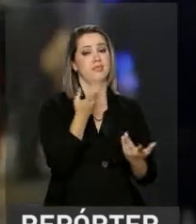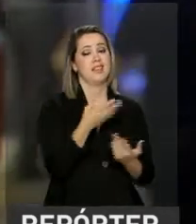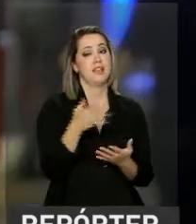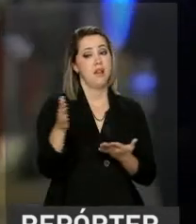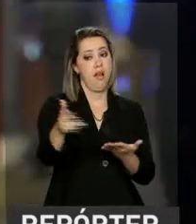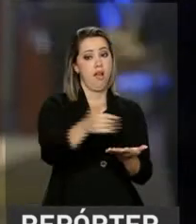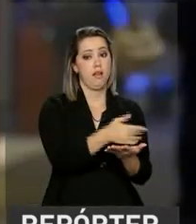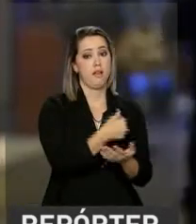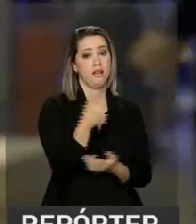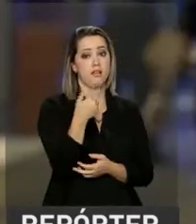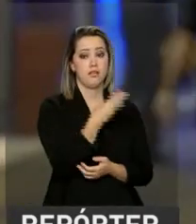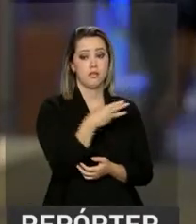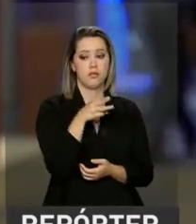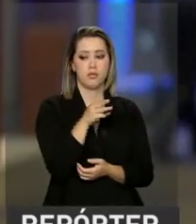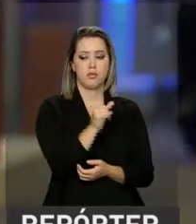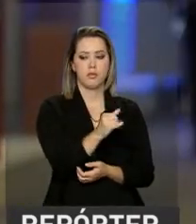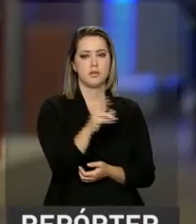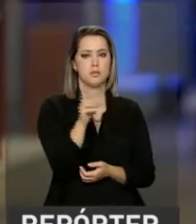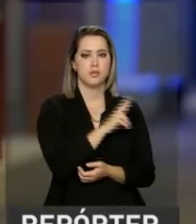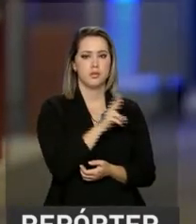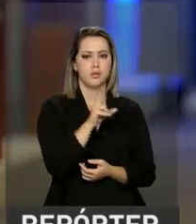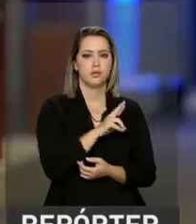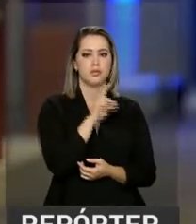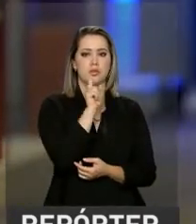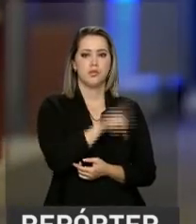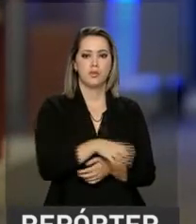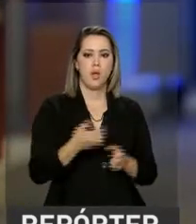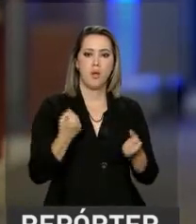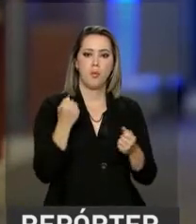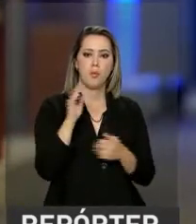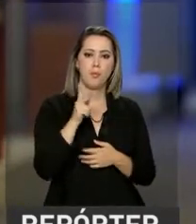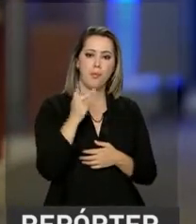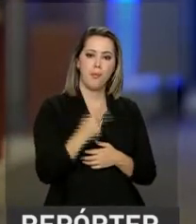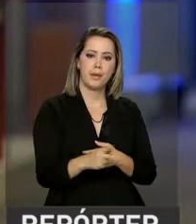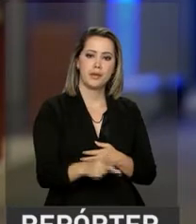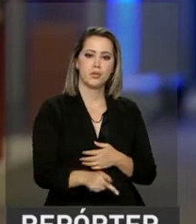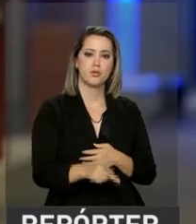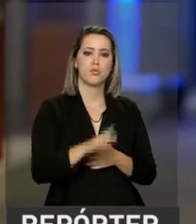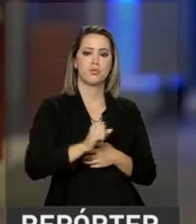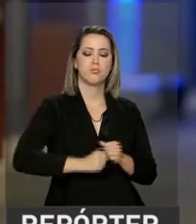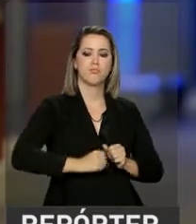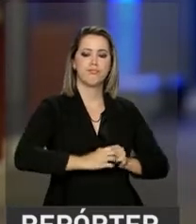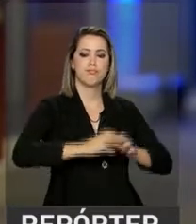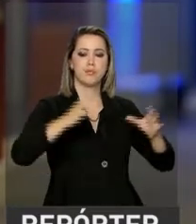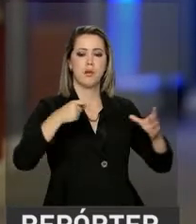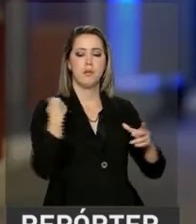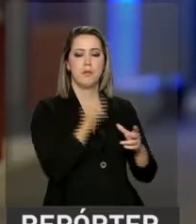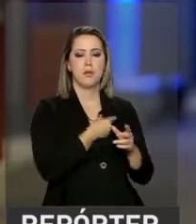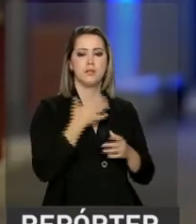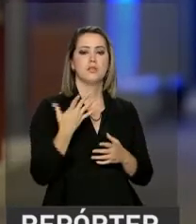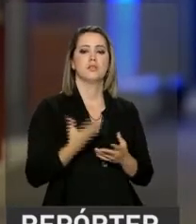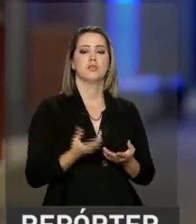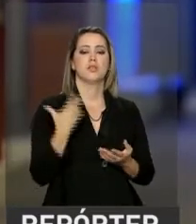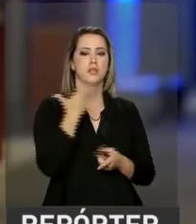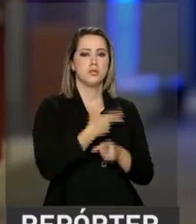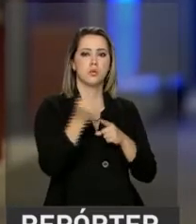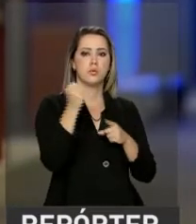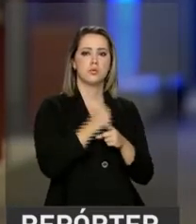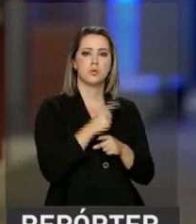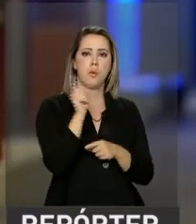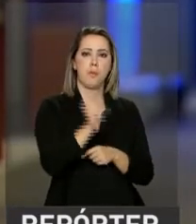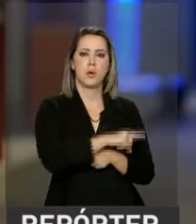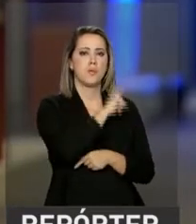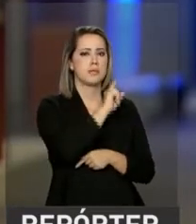13 bilhões por ano em impostos com cigarros, então é um prejuízo muito grande para a nação, mas temos tido sucesso na nossa política de proibição